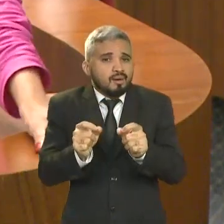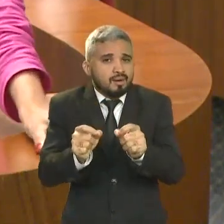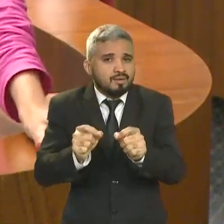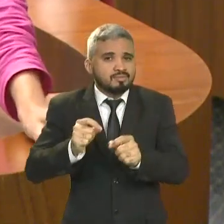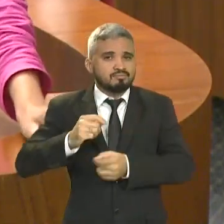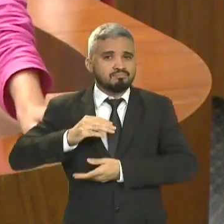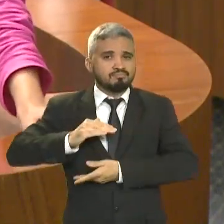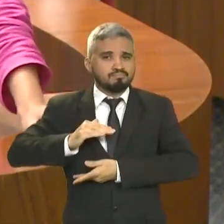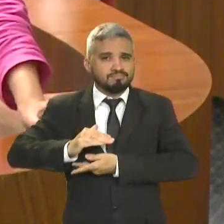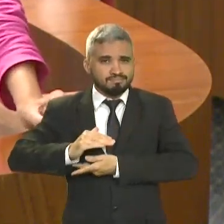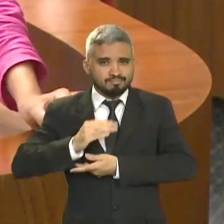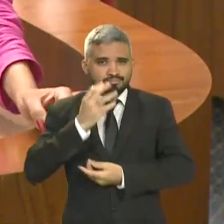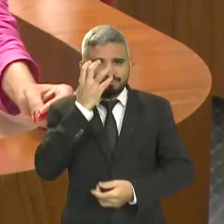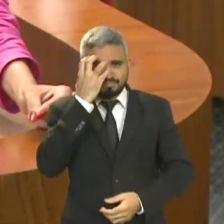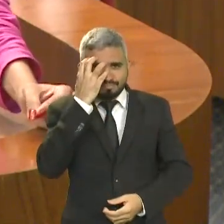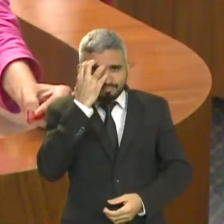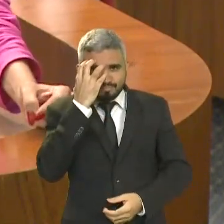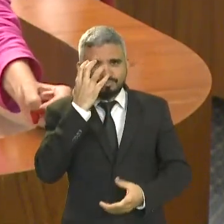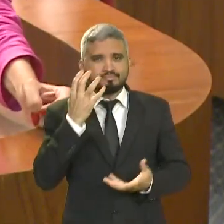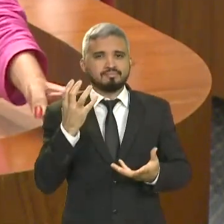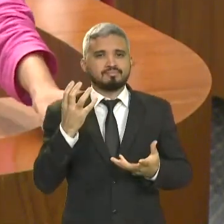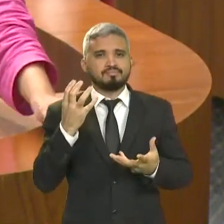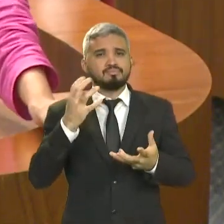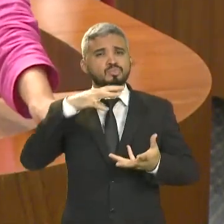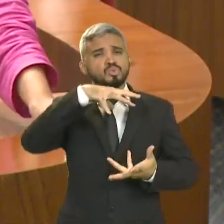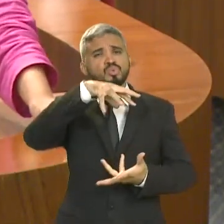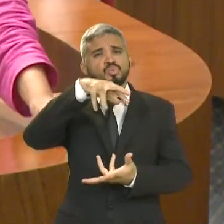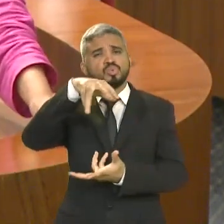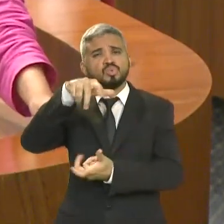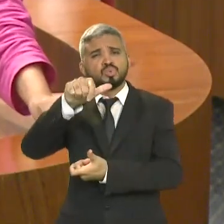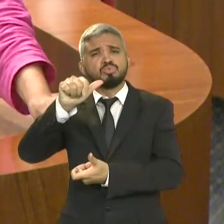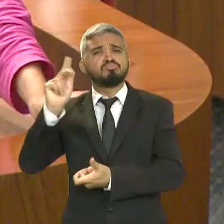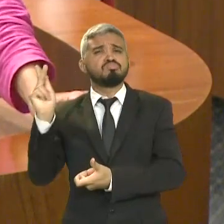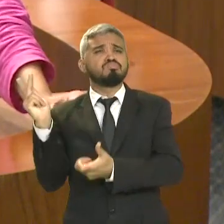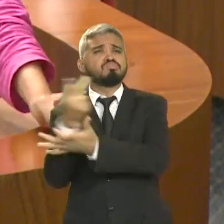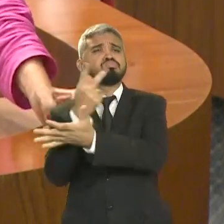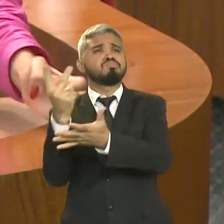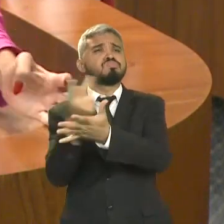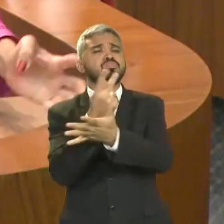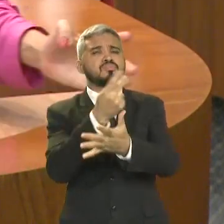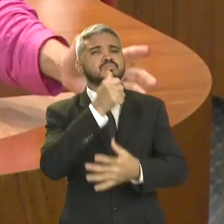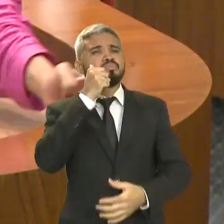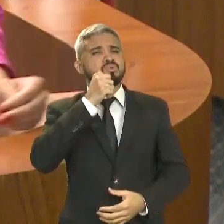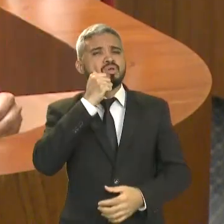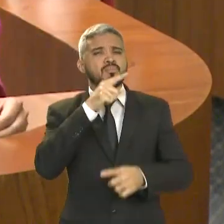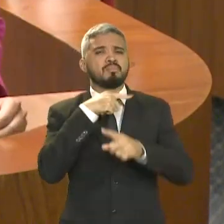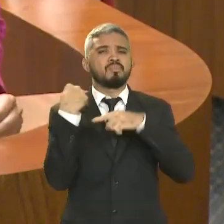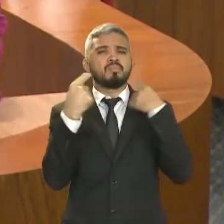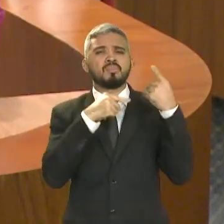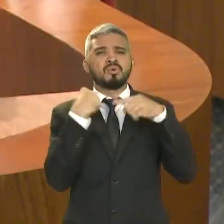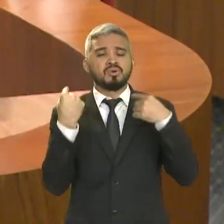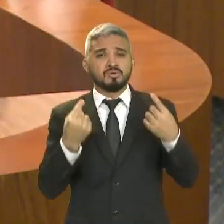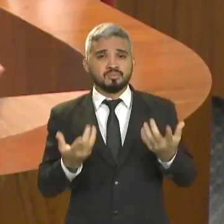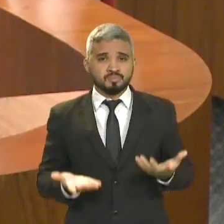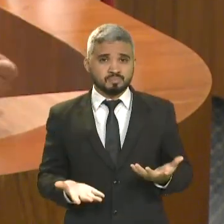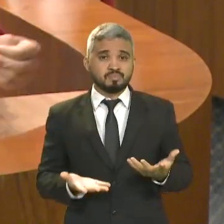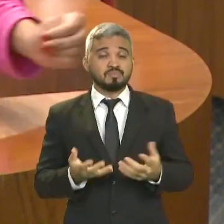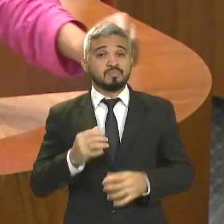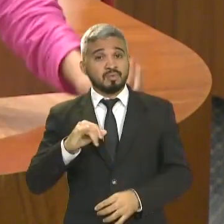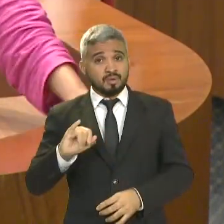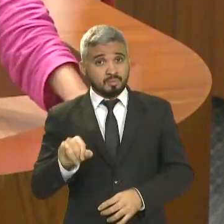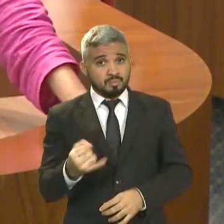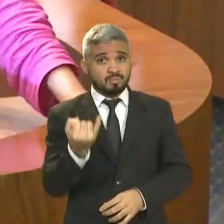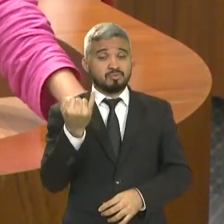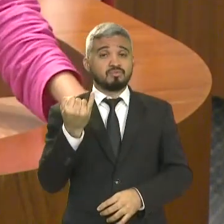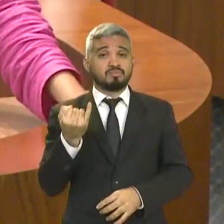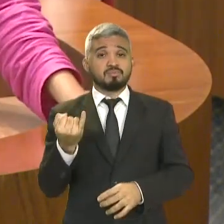matando milhares de mulheres no mundo inteiro, e a gente chama a atenção. Aproveito essa oportunidade, está na última